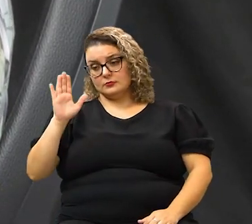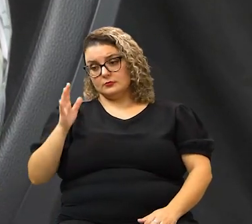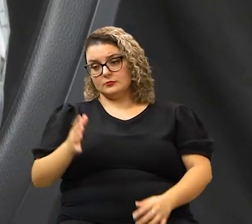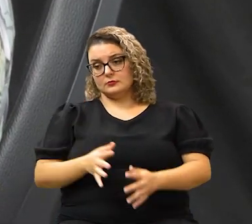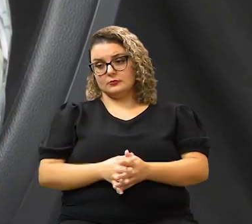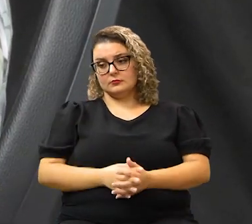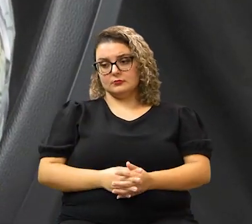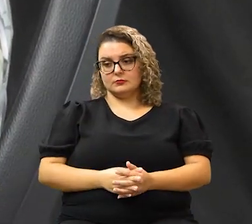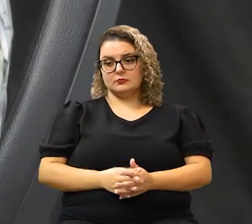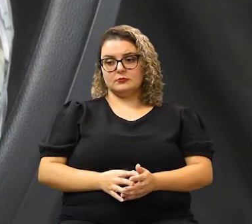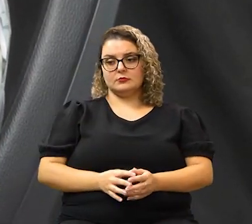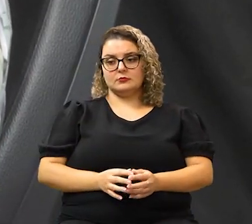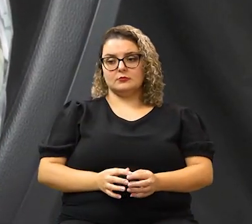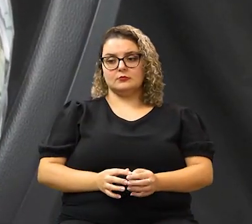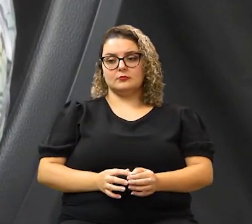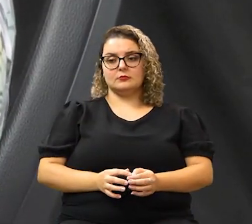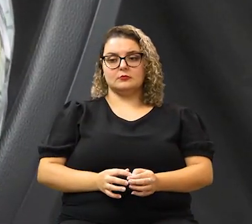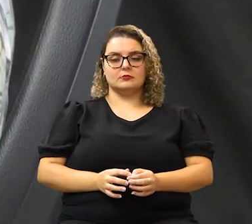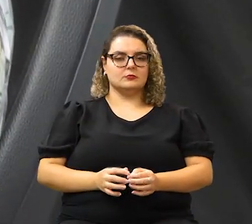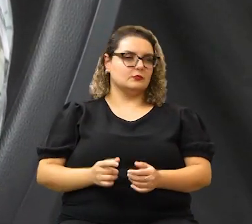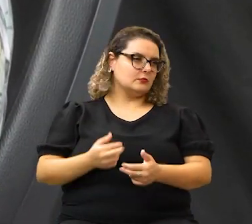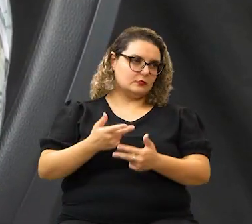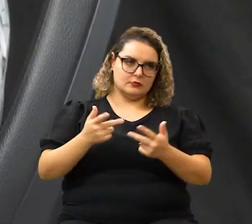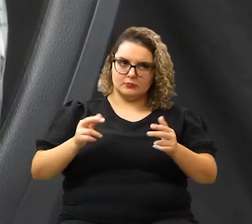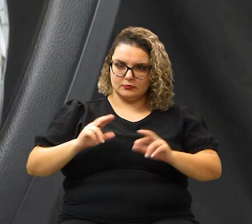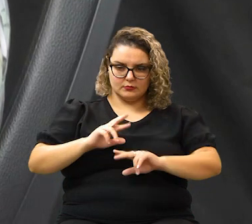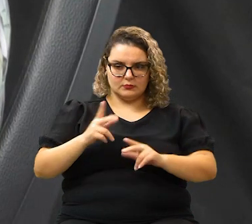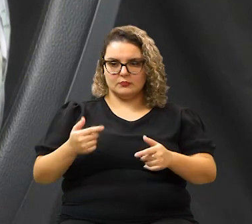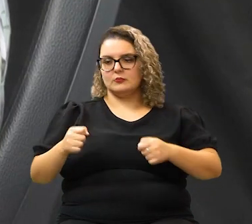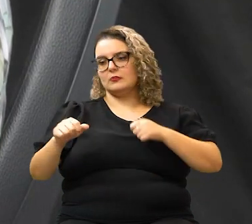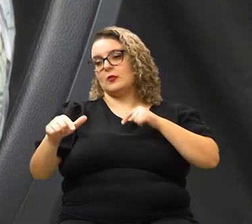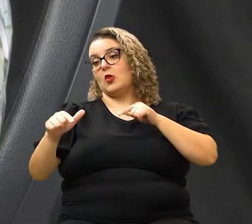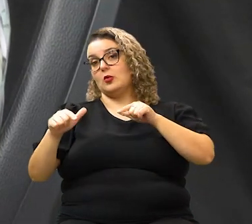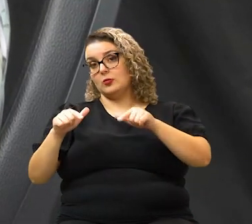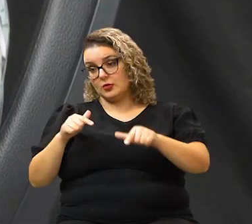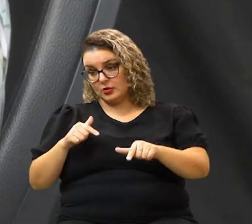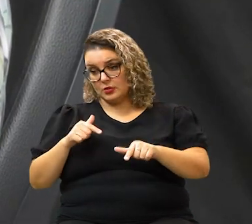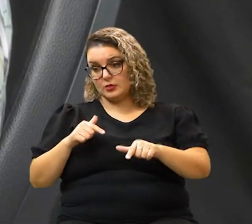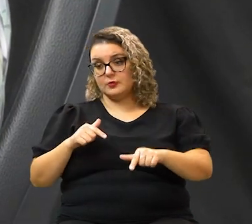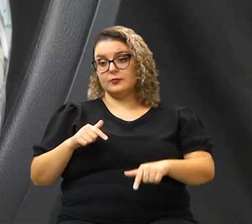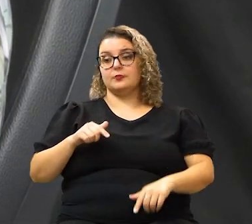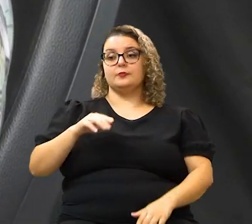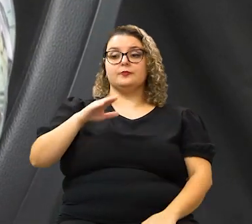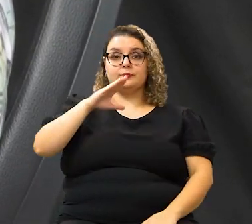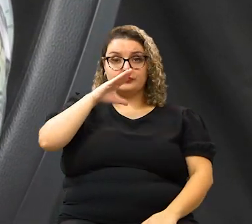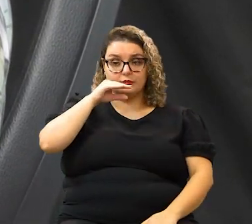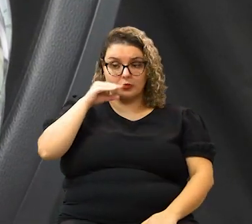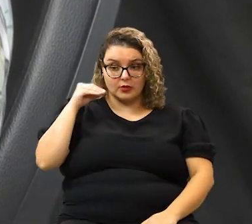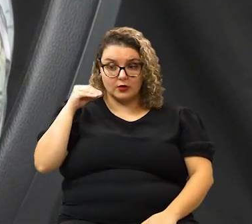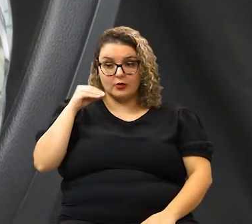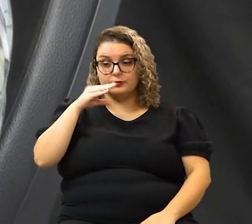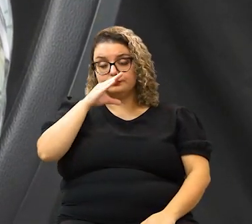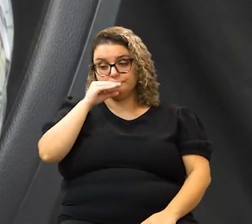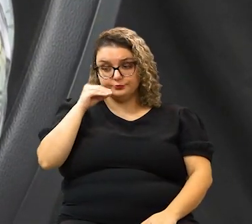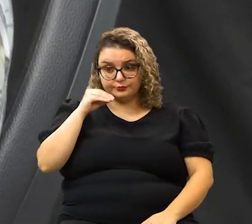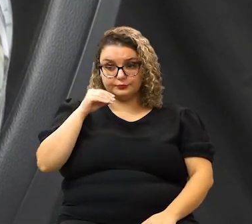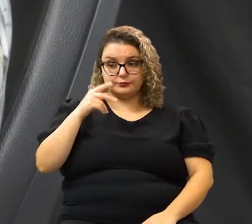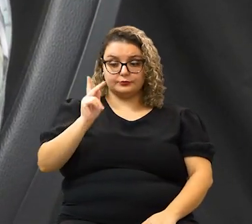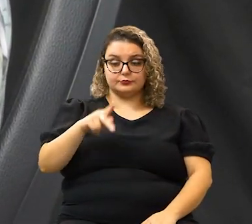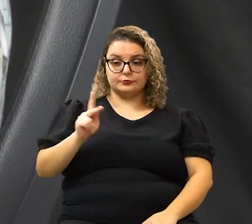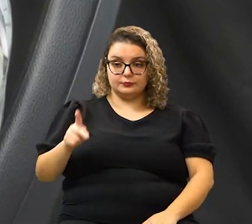aconteceu tanta coisa nesse período, porque eu me formei, virei funcionária, fui professora da rede estadual. Tá. Eu fui professora da rede